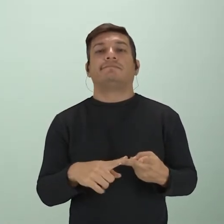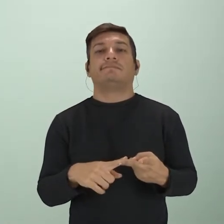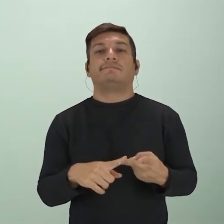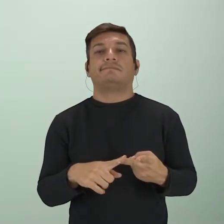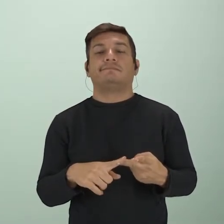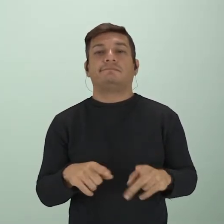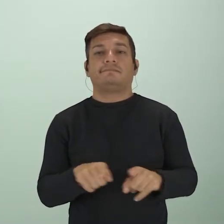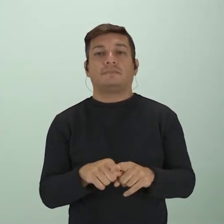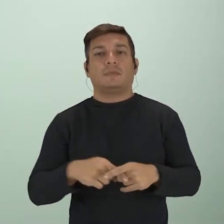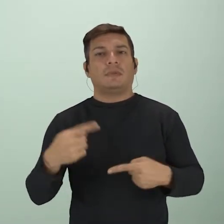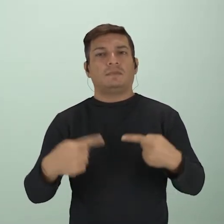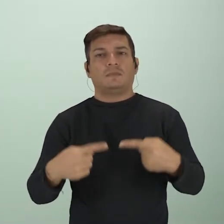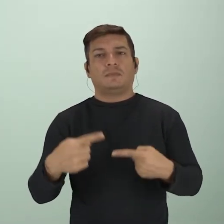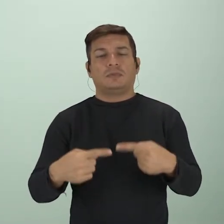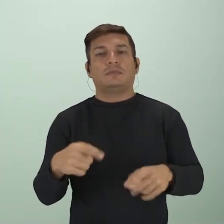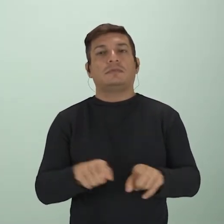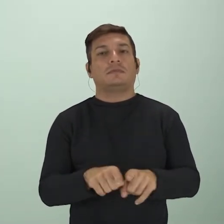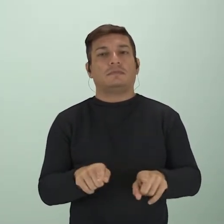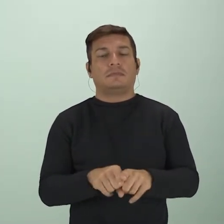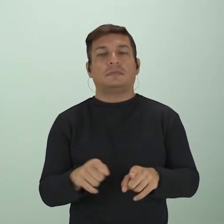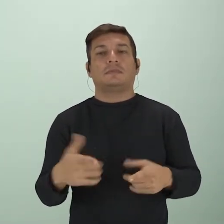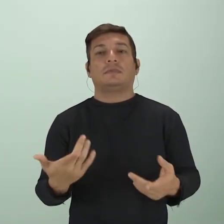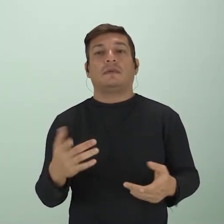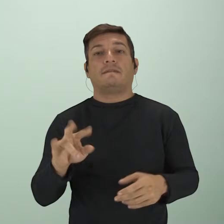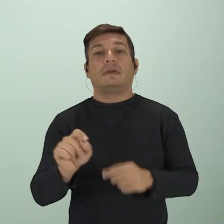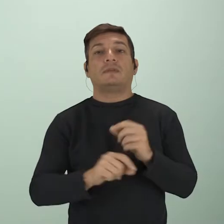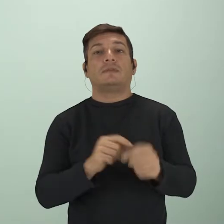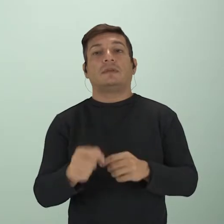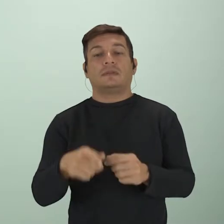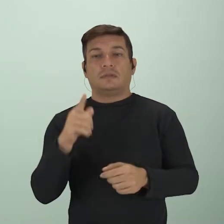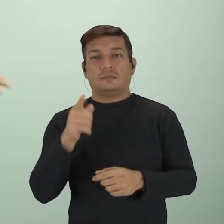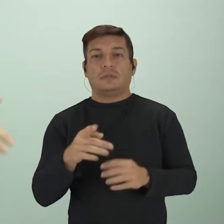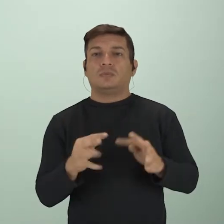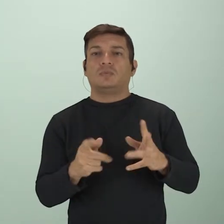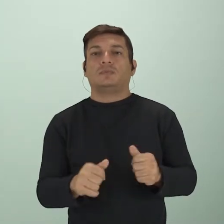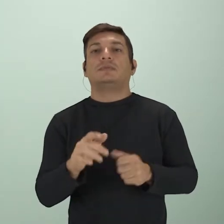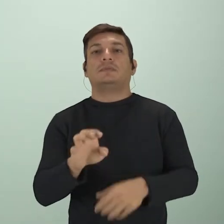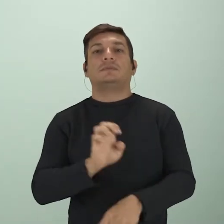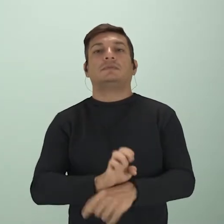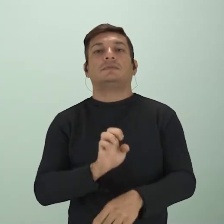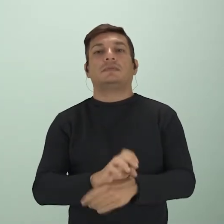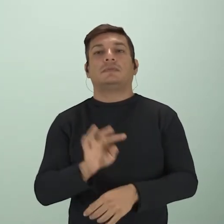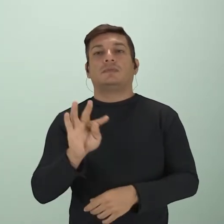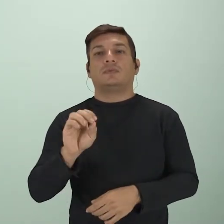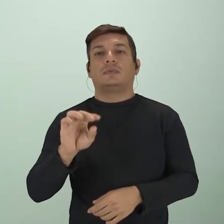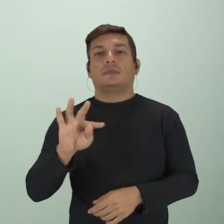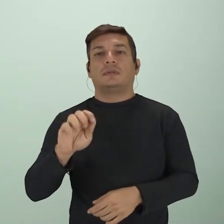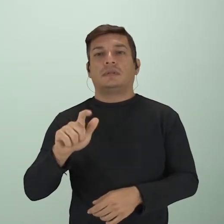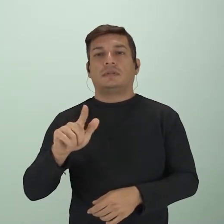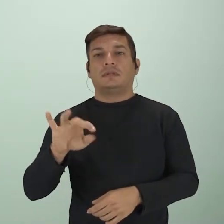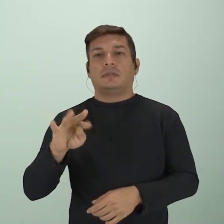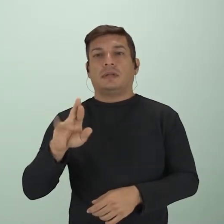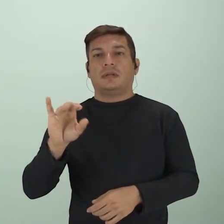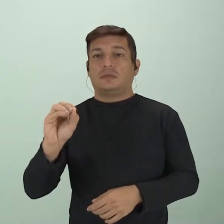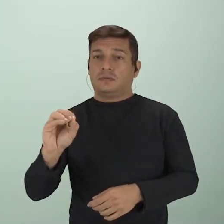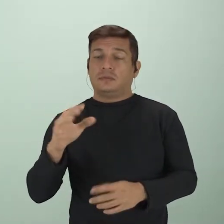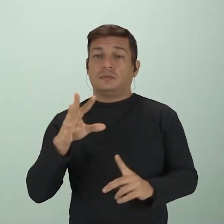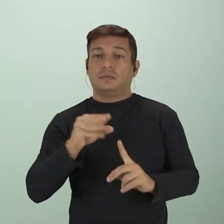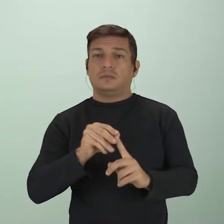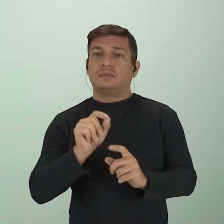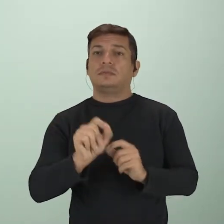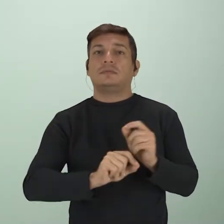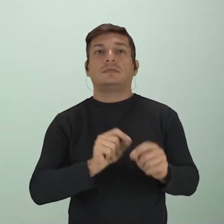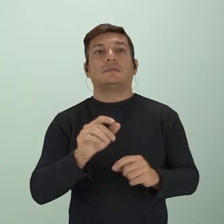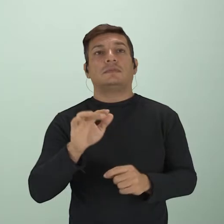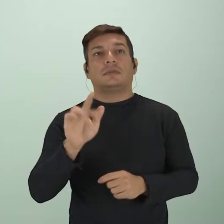o âmbito político também. Então ele vai dominar tudo. Isso é o Estado totalitário. O objetivo